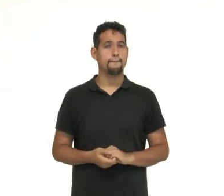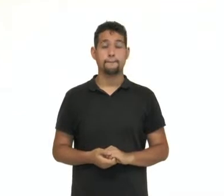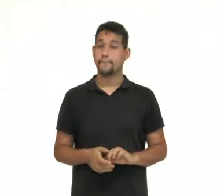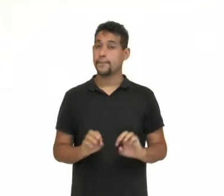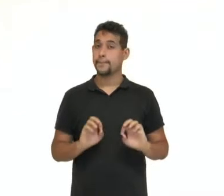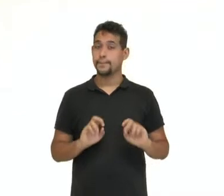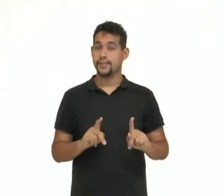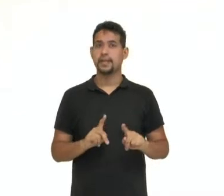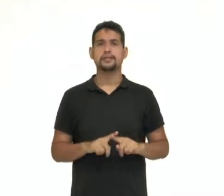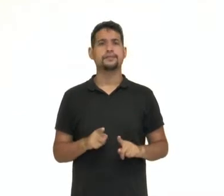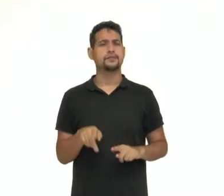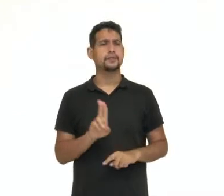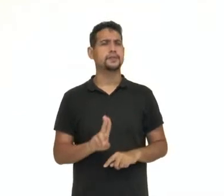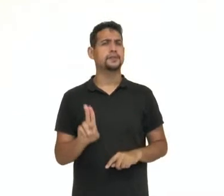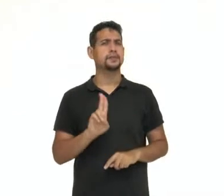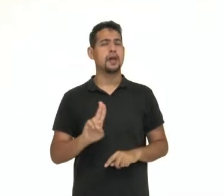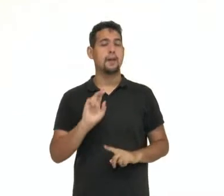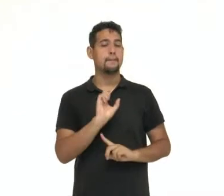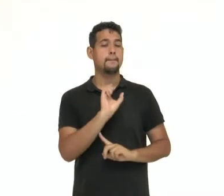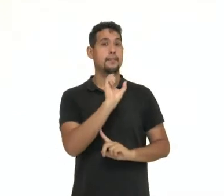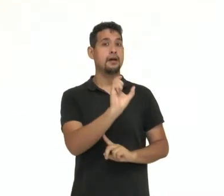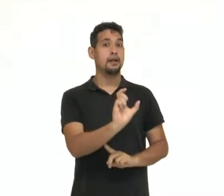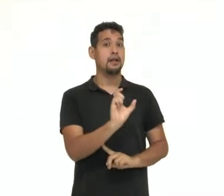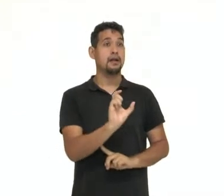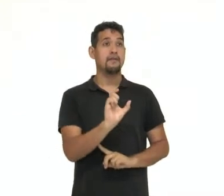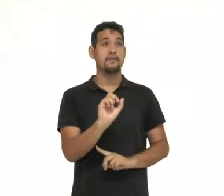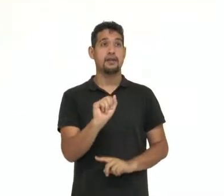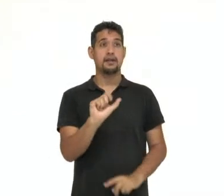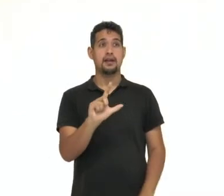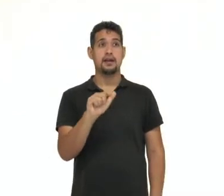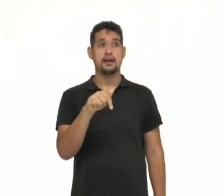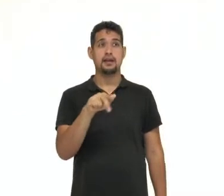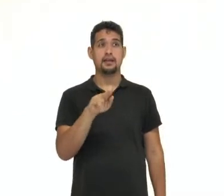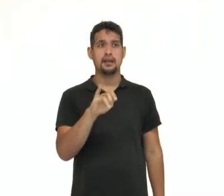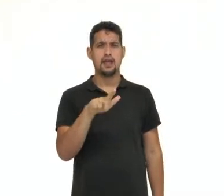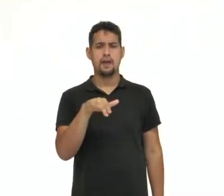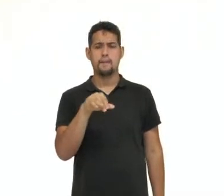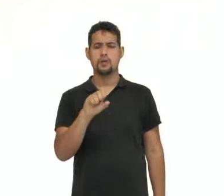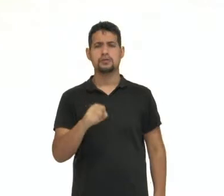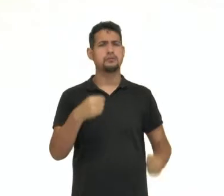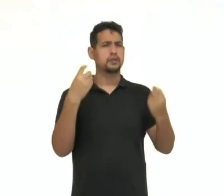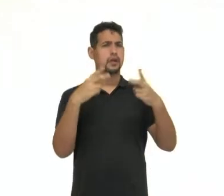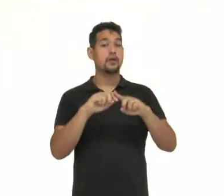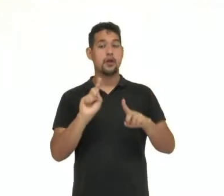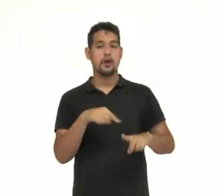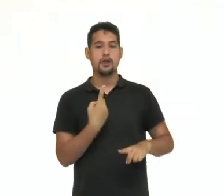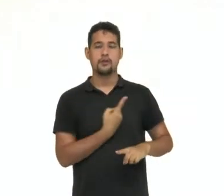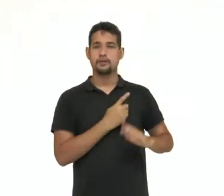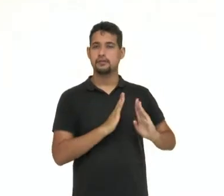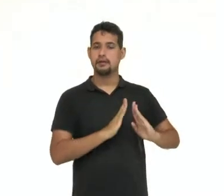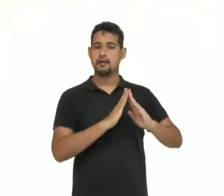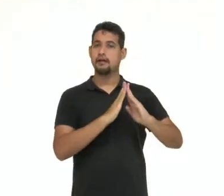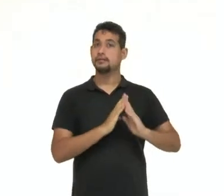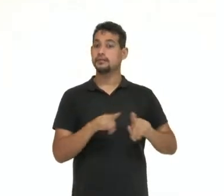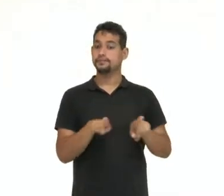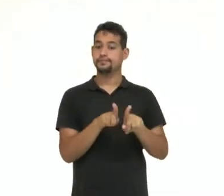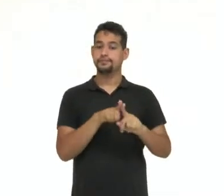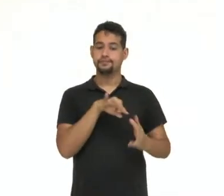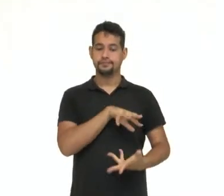Bueno, utiliza a palavra alquilamos para dizer que nossa casa, o